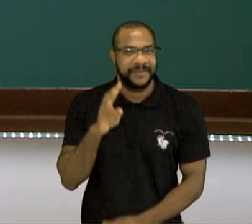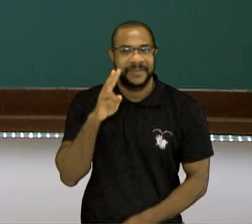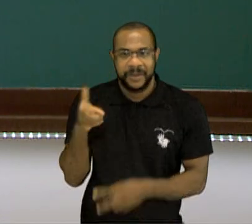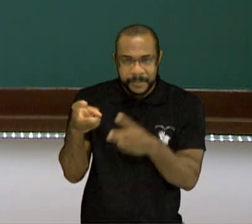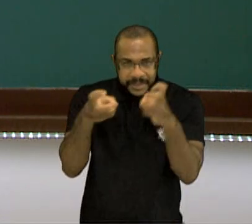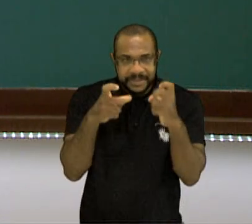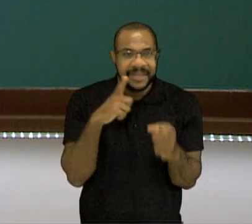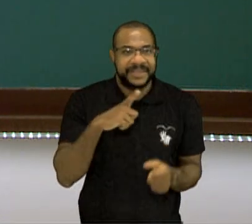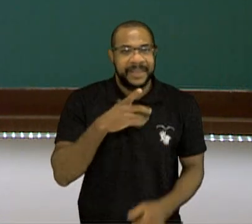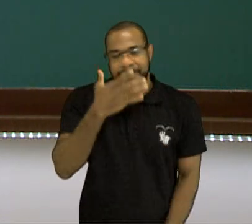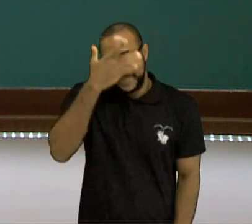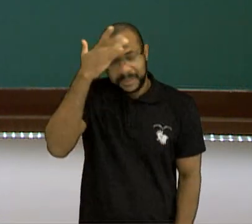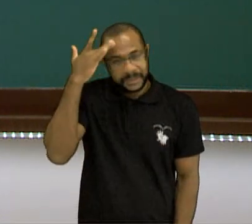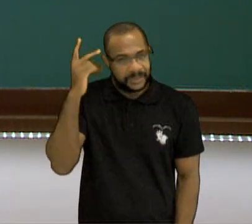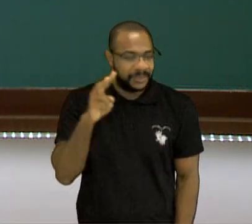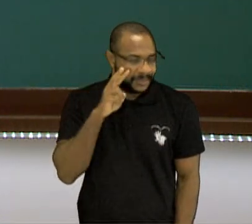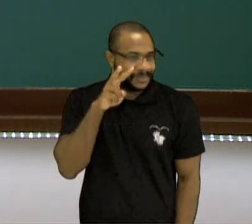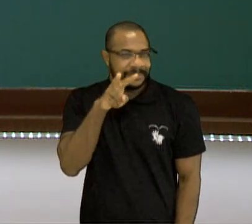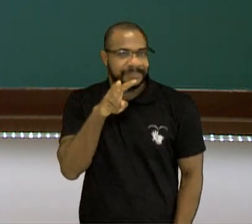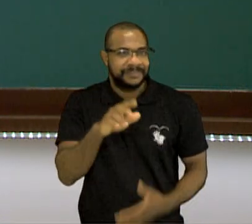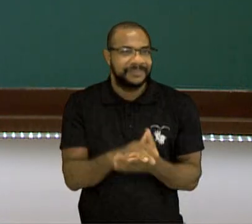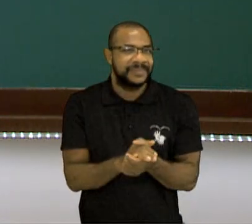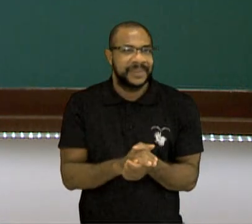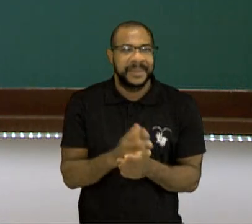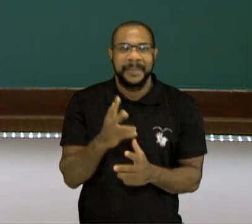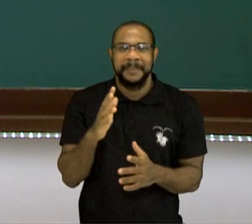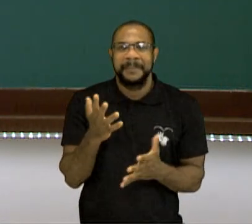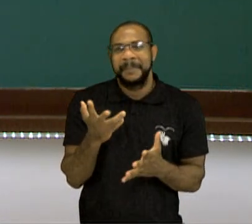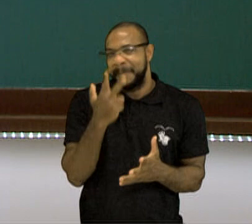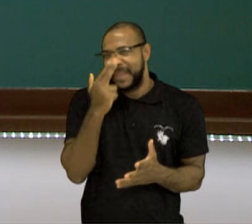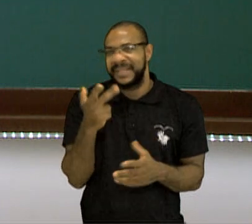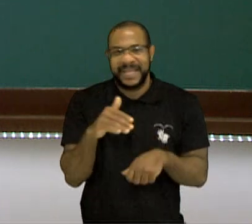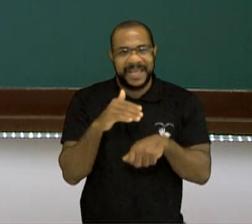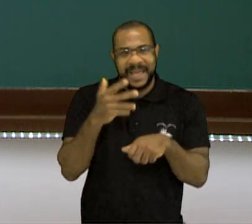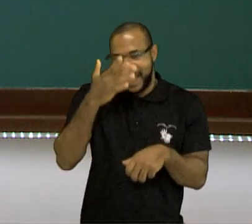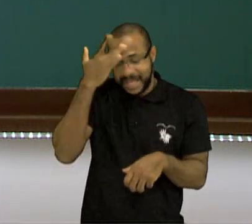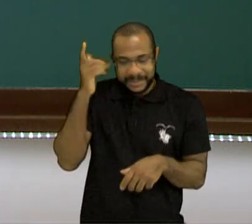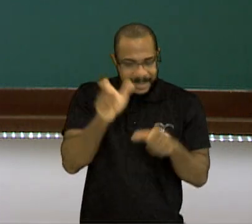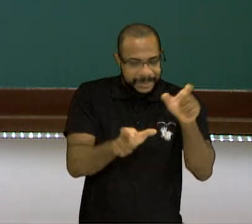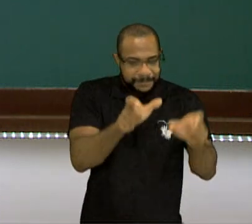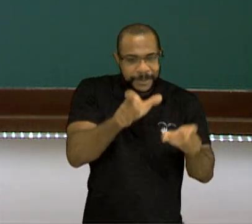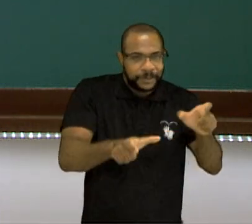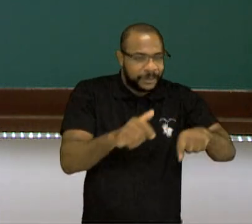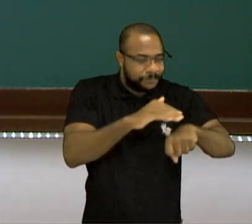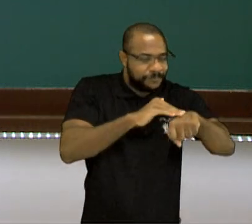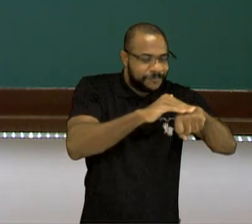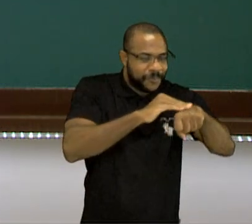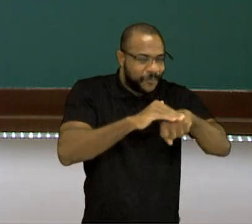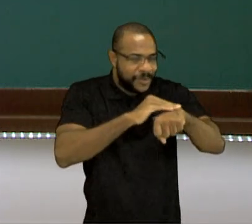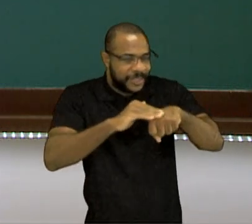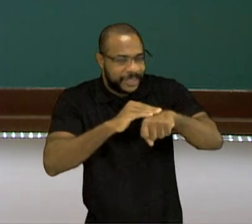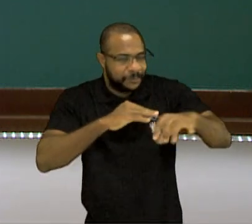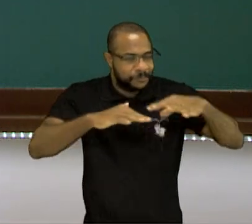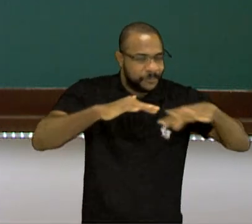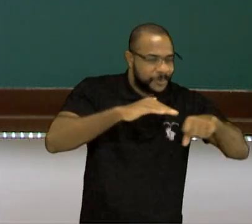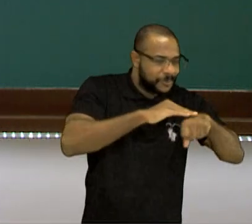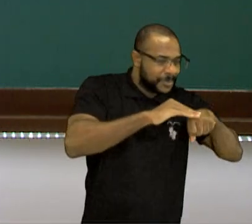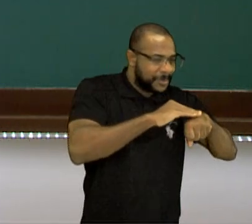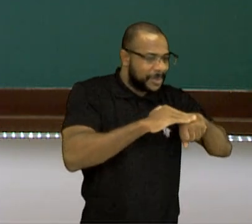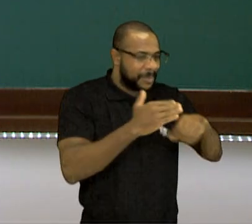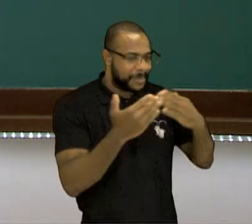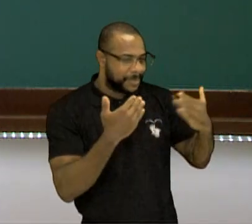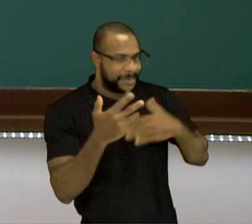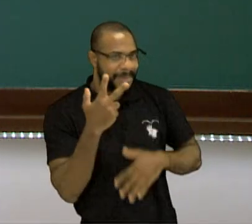pessoas como se elas estivessem conversando, né, se movimentando. Outra